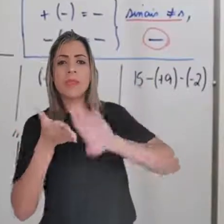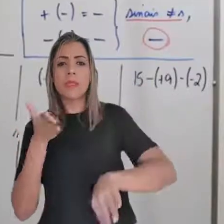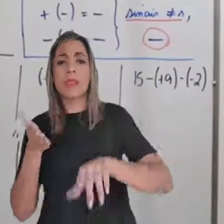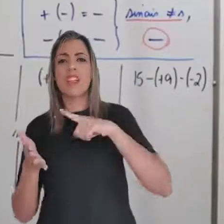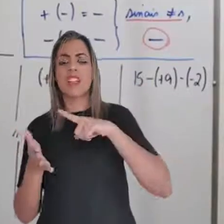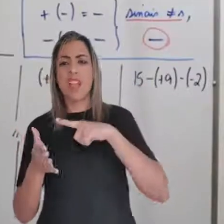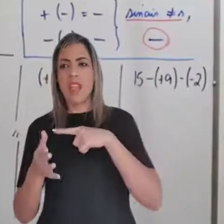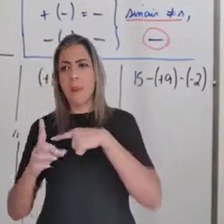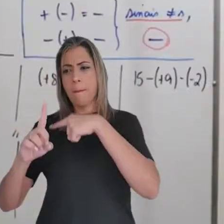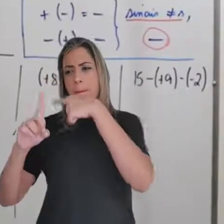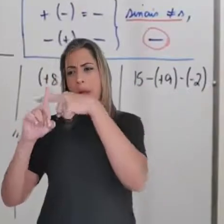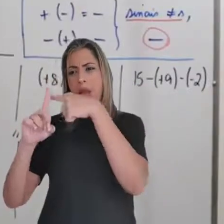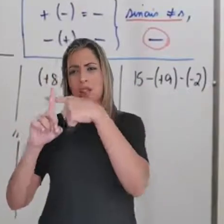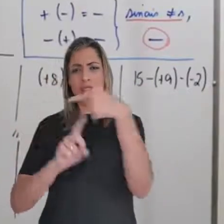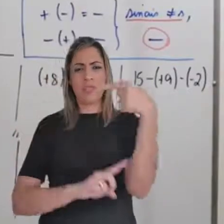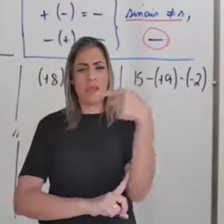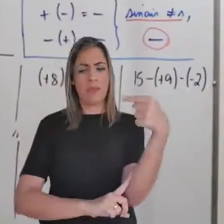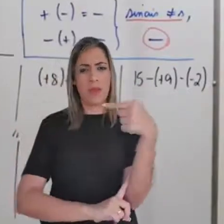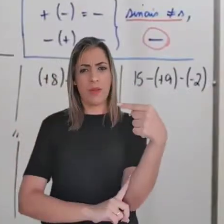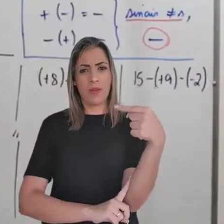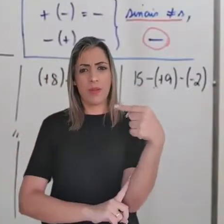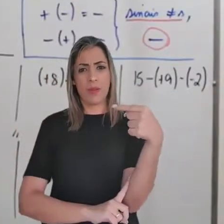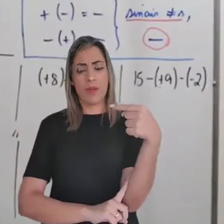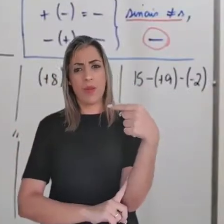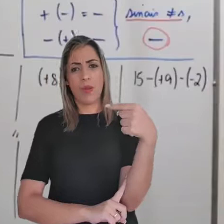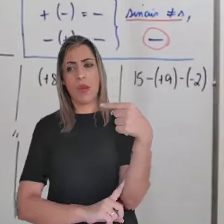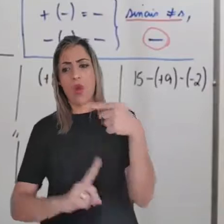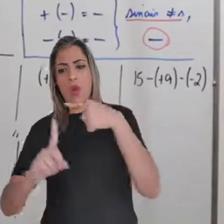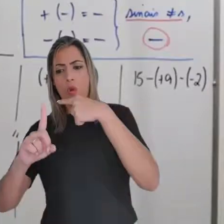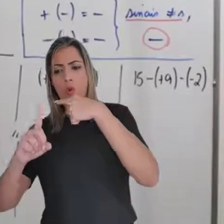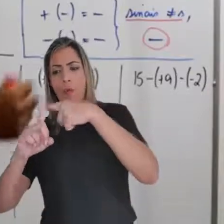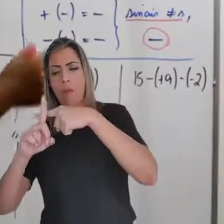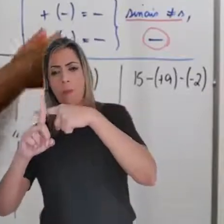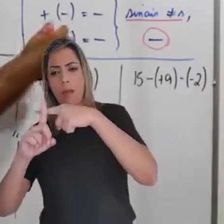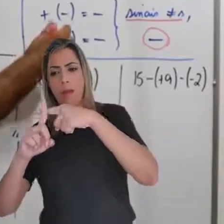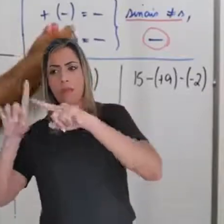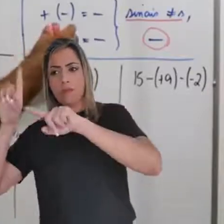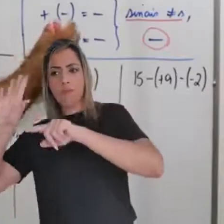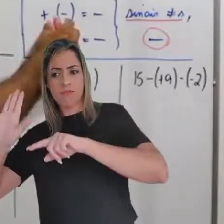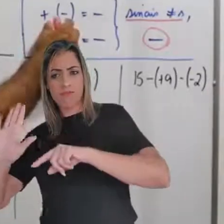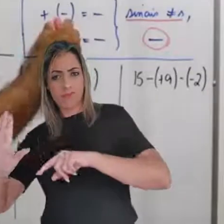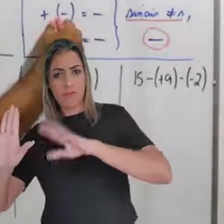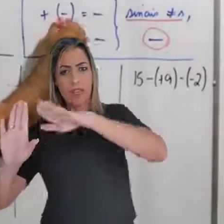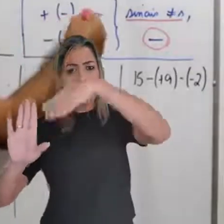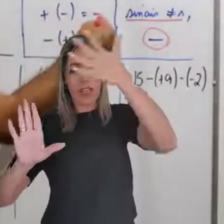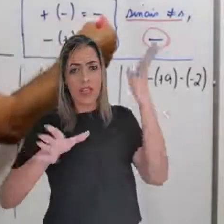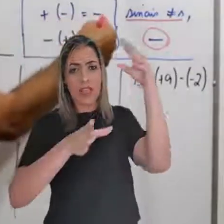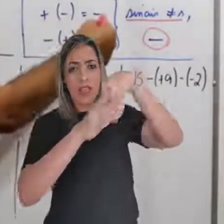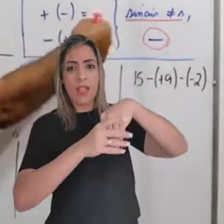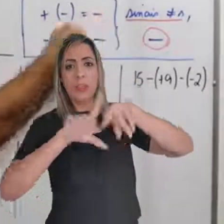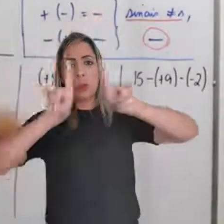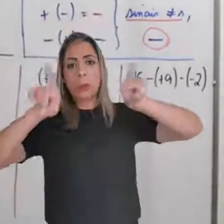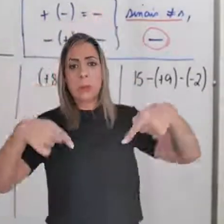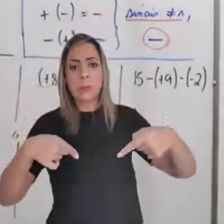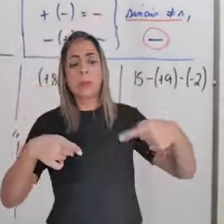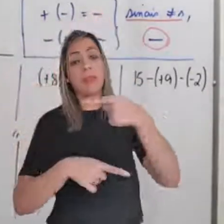eu tenho dois sinais, um mais e um menos. O menos dentro, o mais fora. Mais fora, menos dentro, o